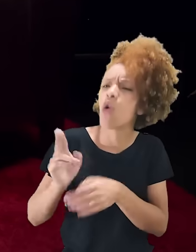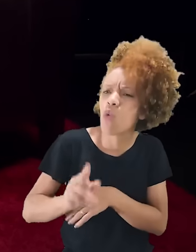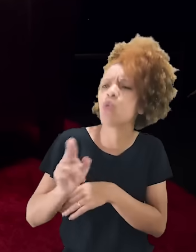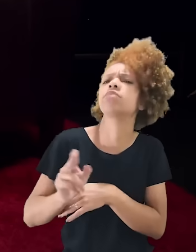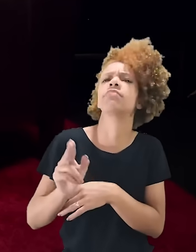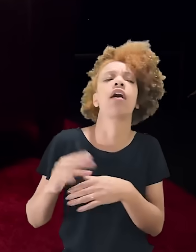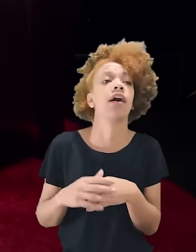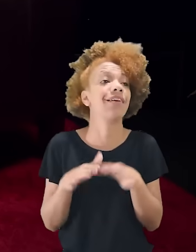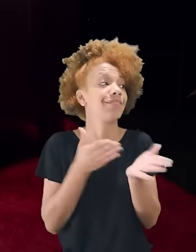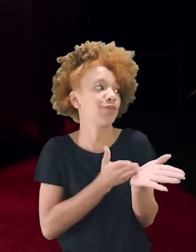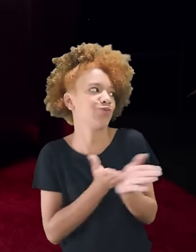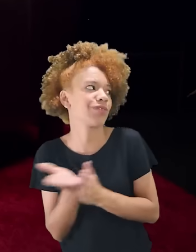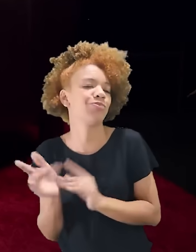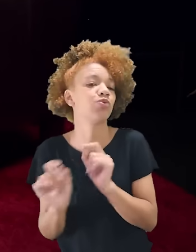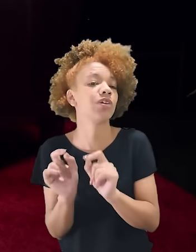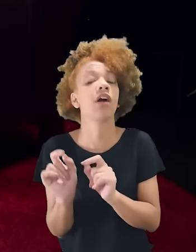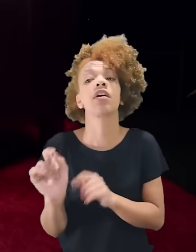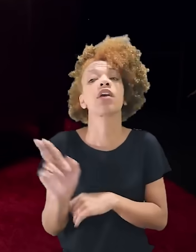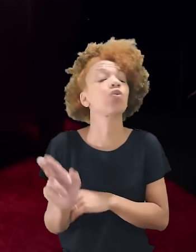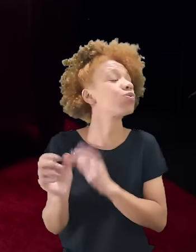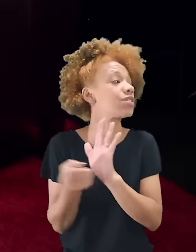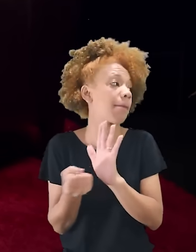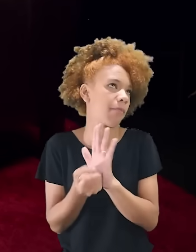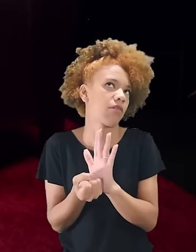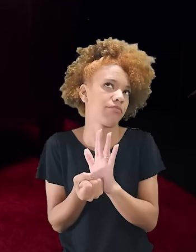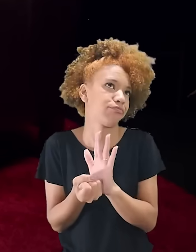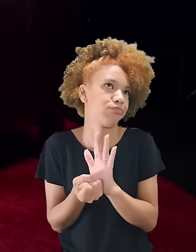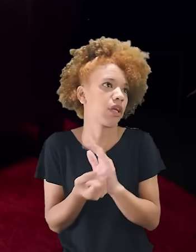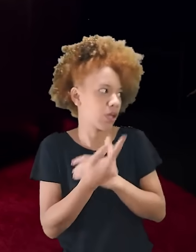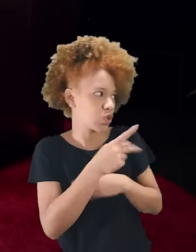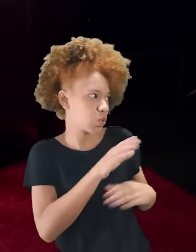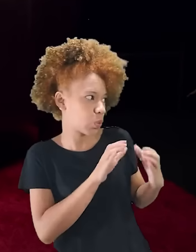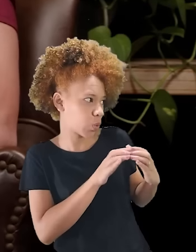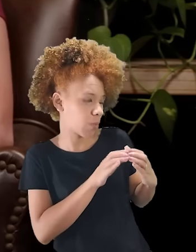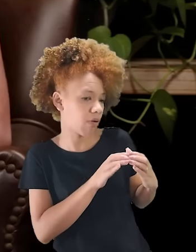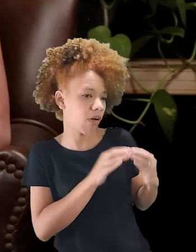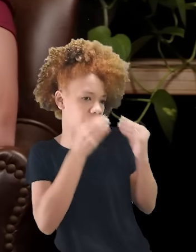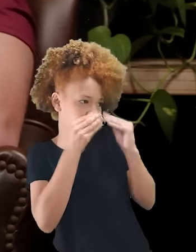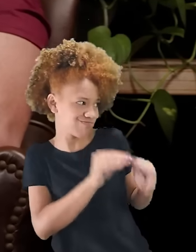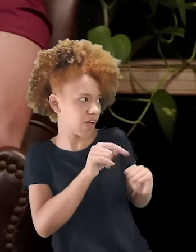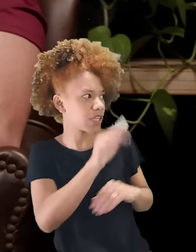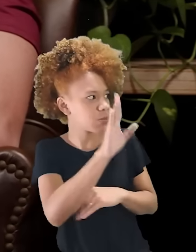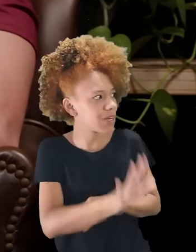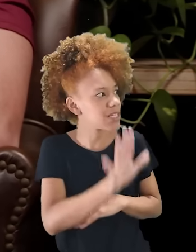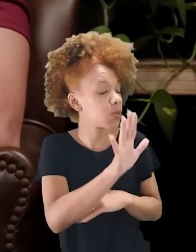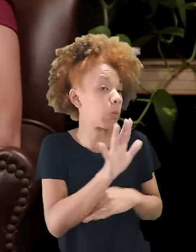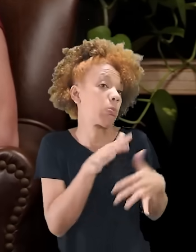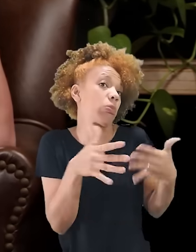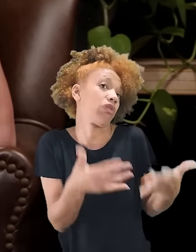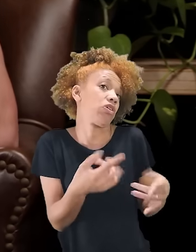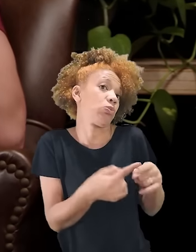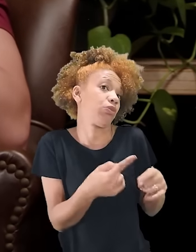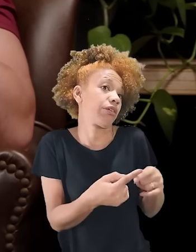mar e aí foi para um caminho de quem usa a marca quase que a tua turma é mal Vista aqui no Brasil talvez